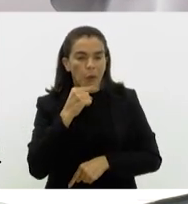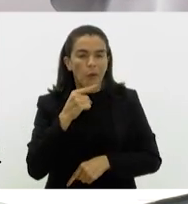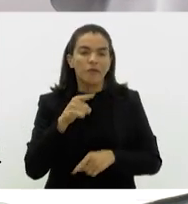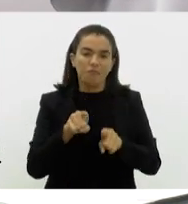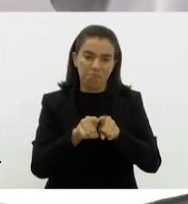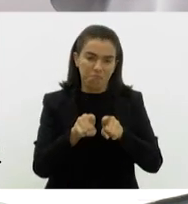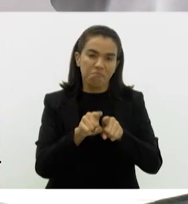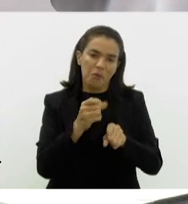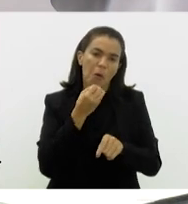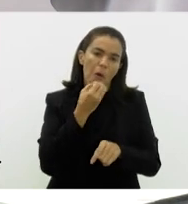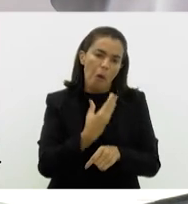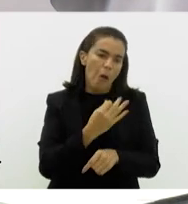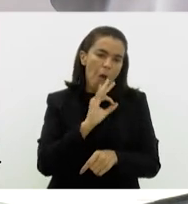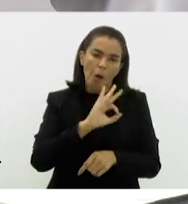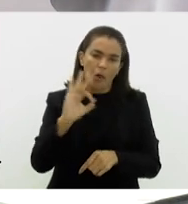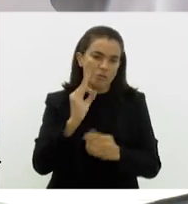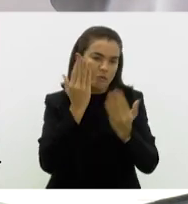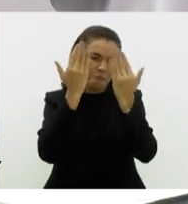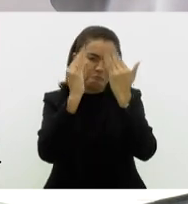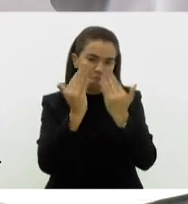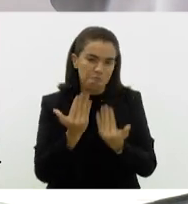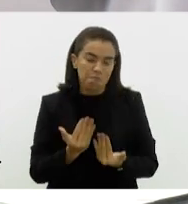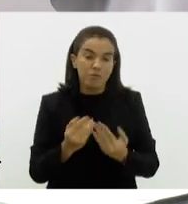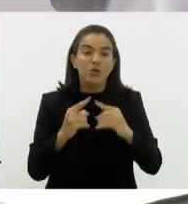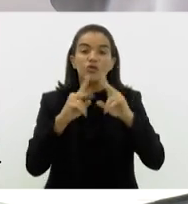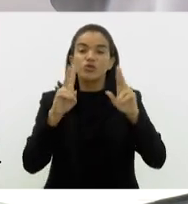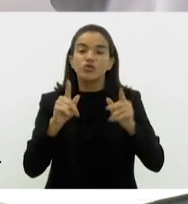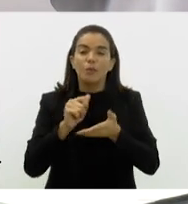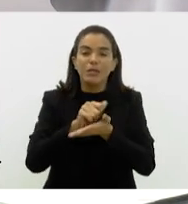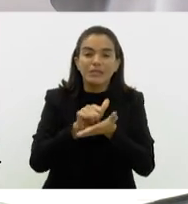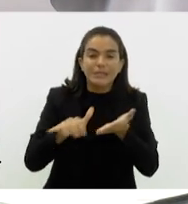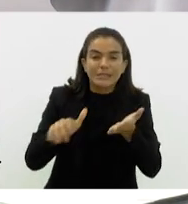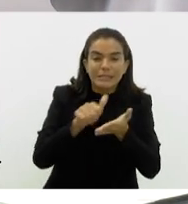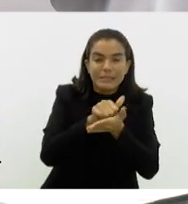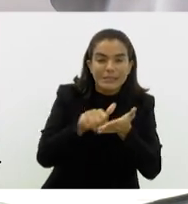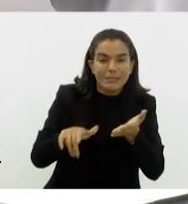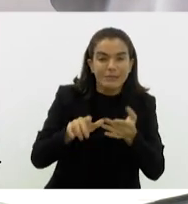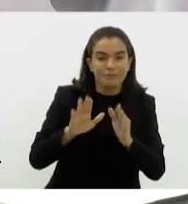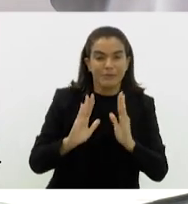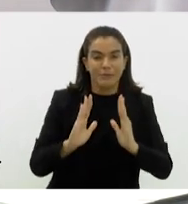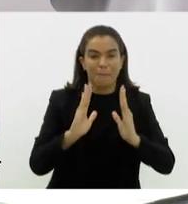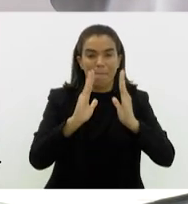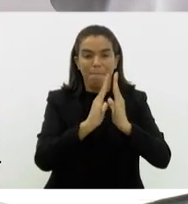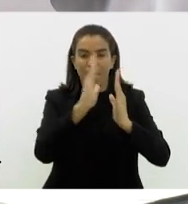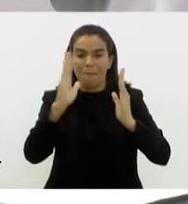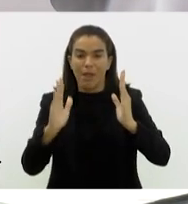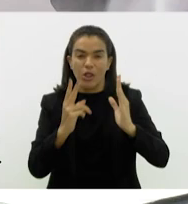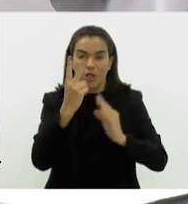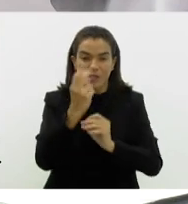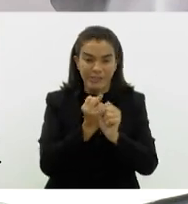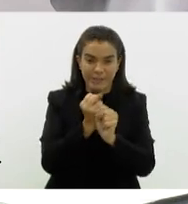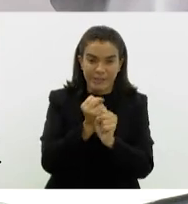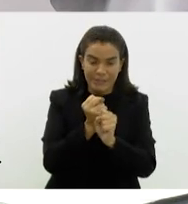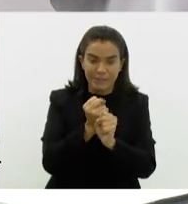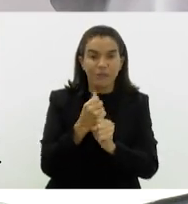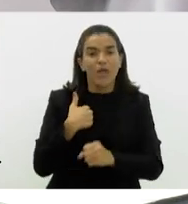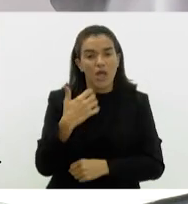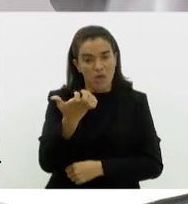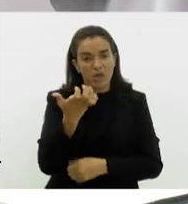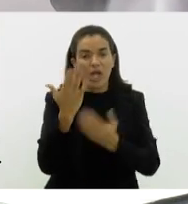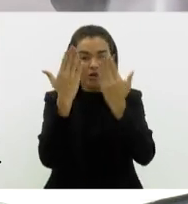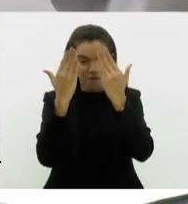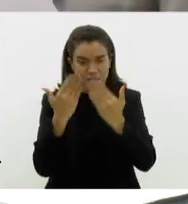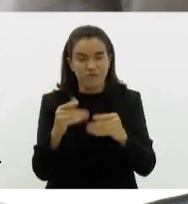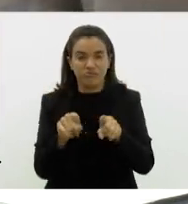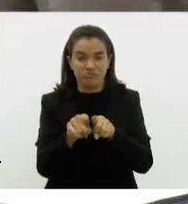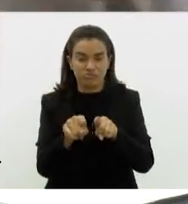muito bem-vindo, sobre a questão da despesa continuada em caráter superior a 2 anos. Presidente, é uma discussão que vai para o deputado